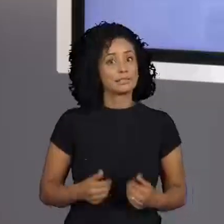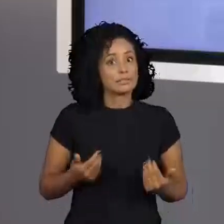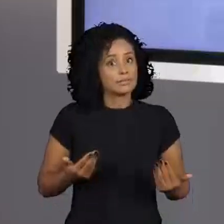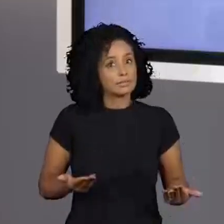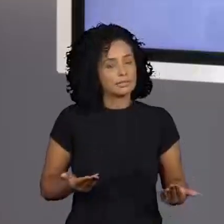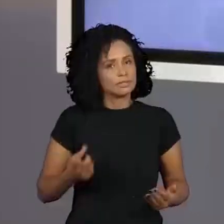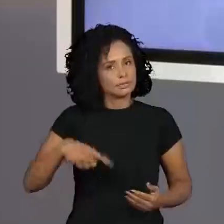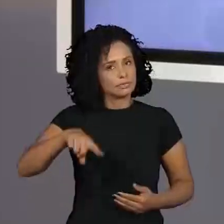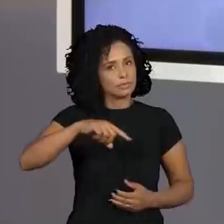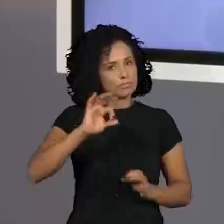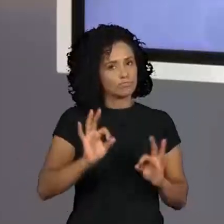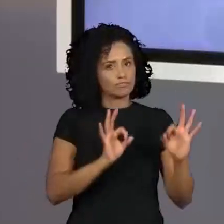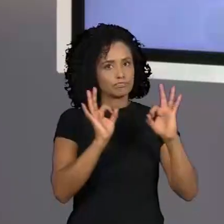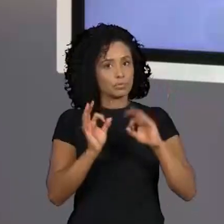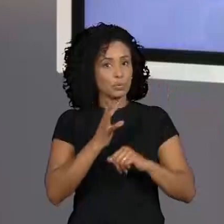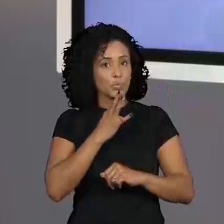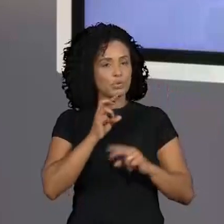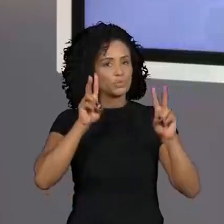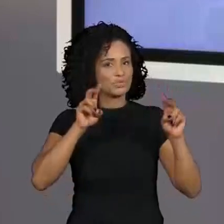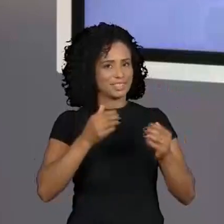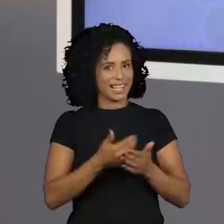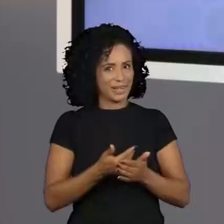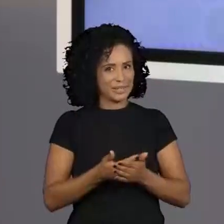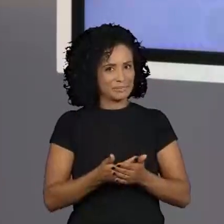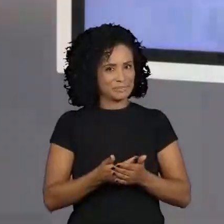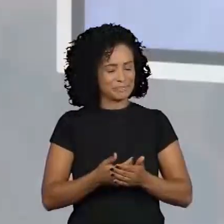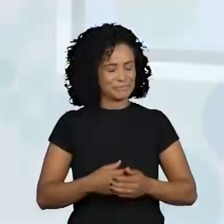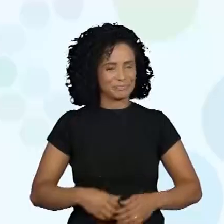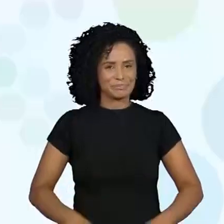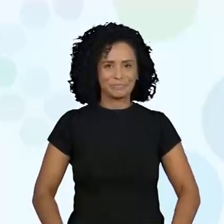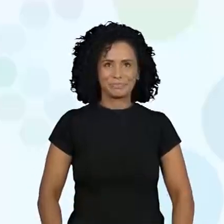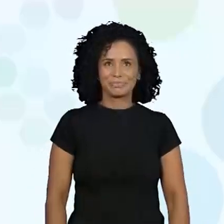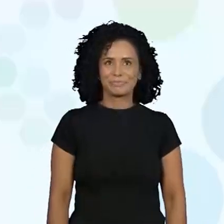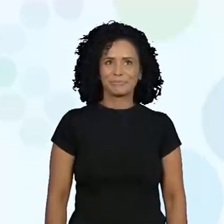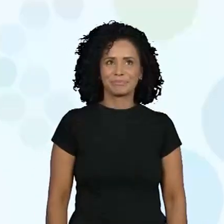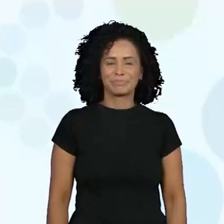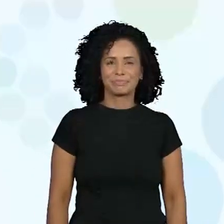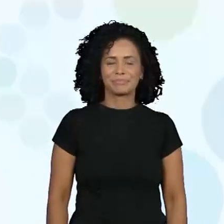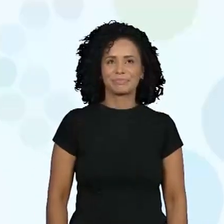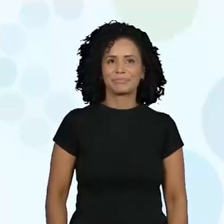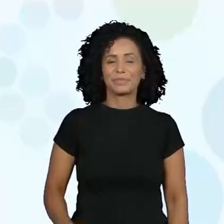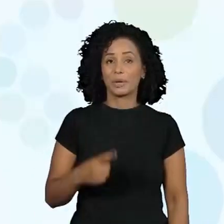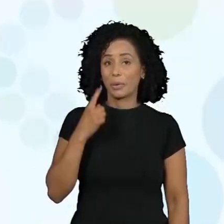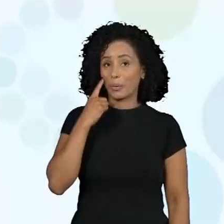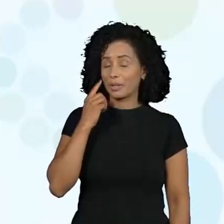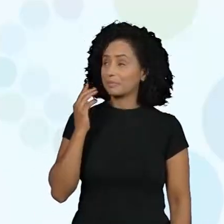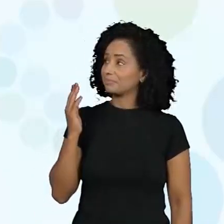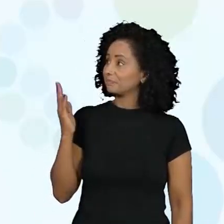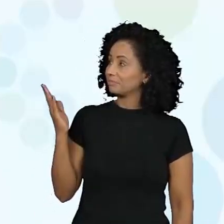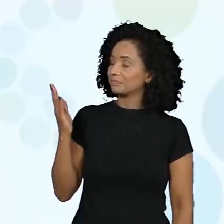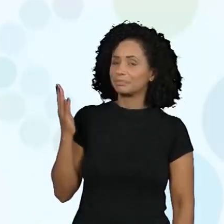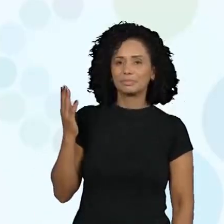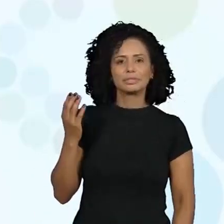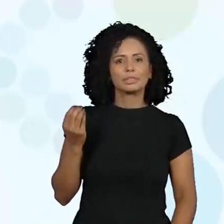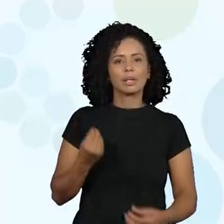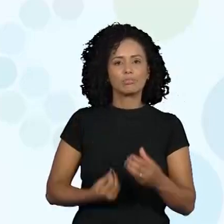Então, vamos conhecer o título da aula de hoje. Olha só, origem da